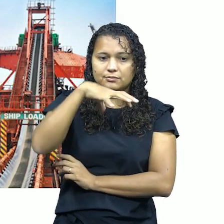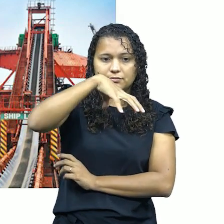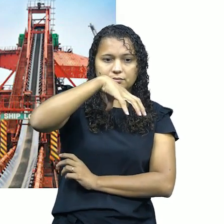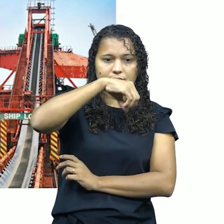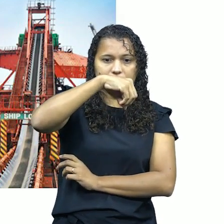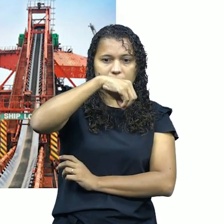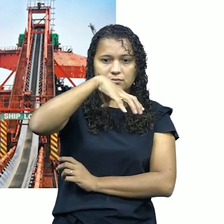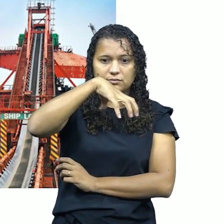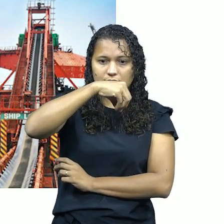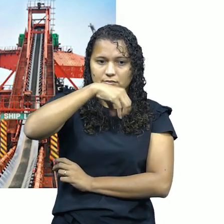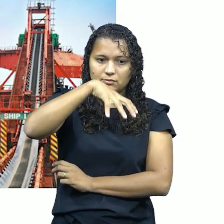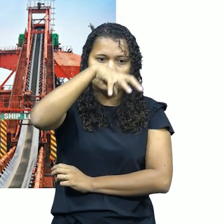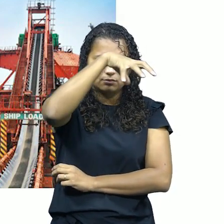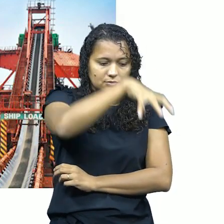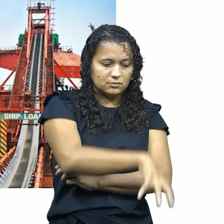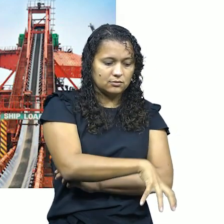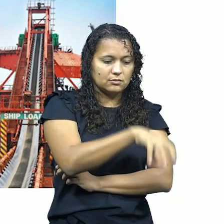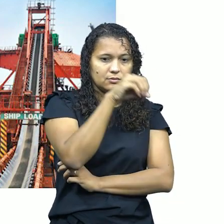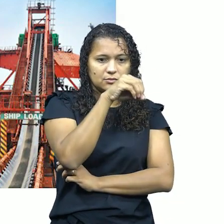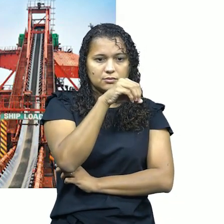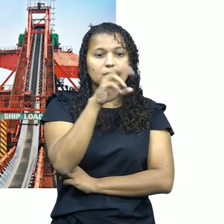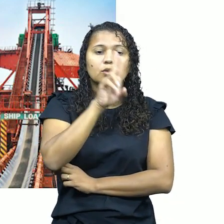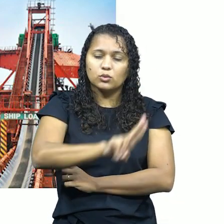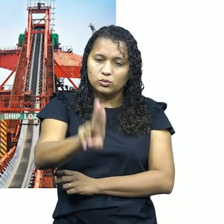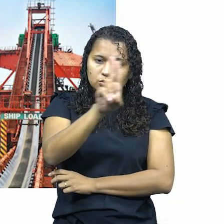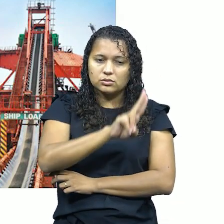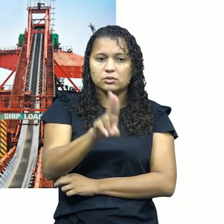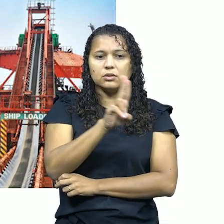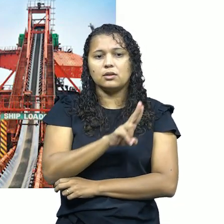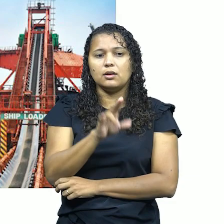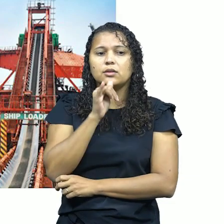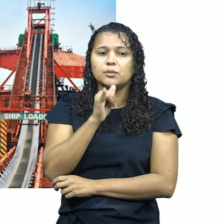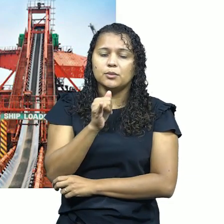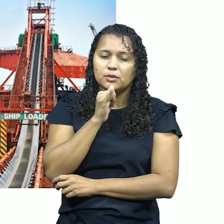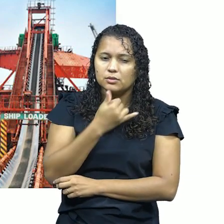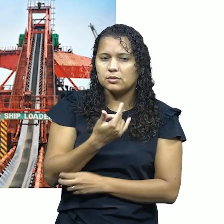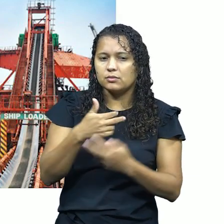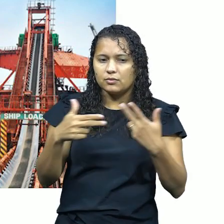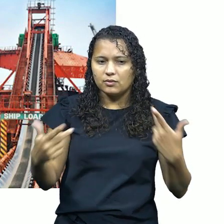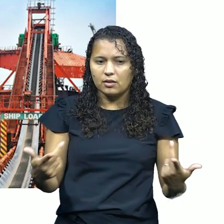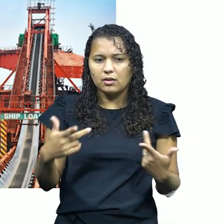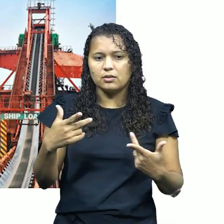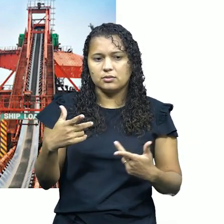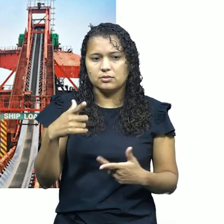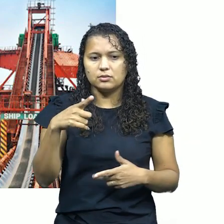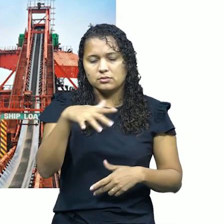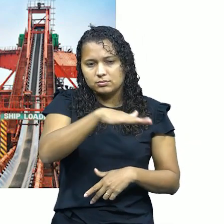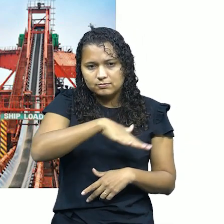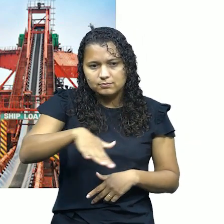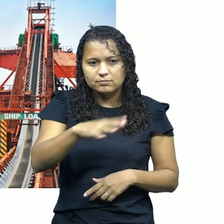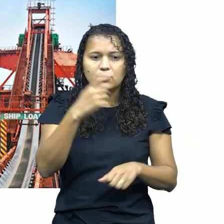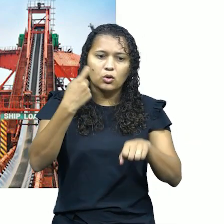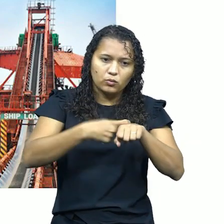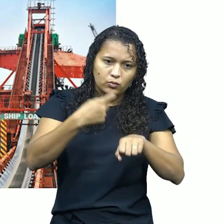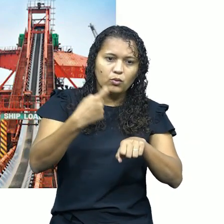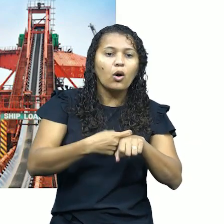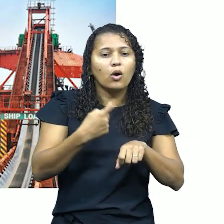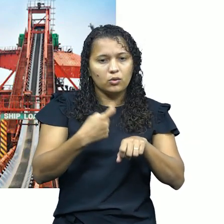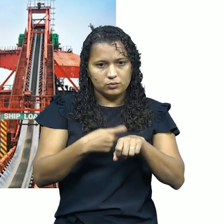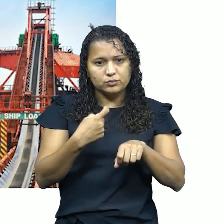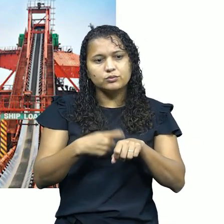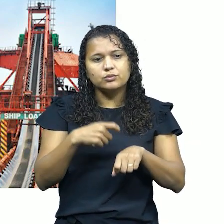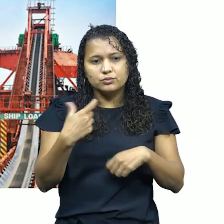tem essa garra, esse grab, ele é usado para o embarque e desembarque de cargas do tipo